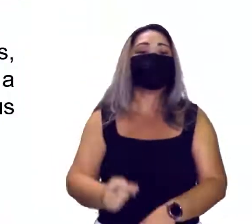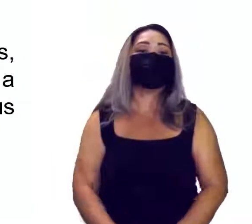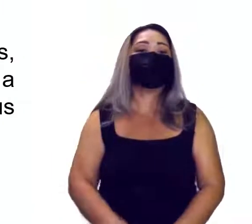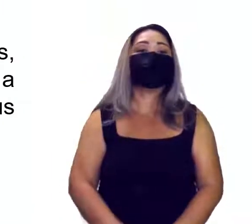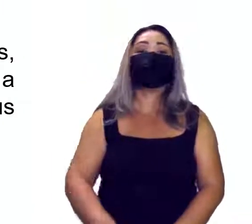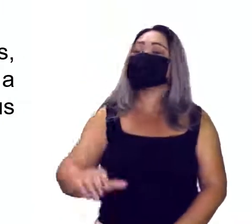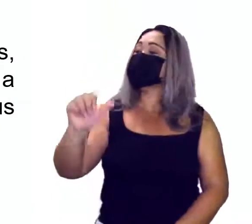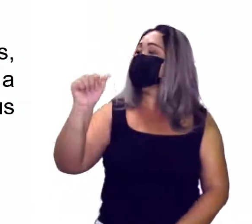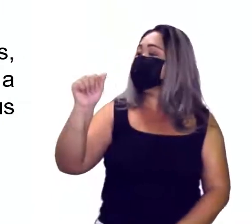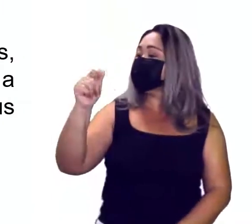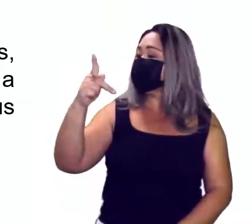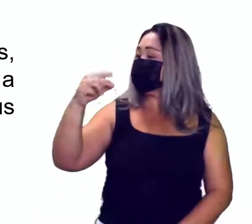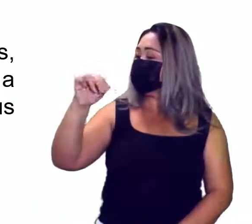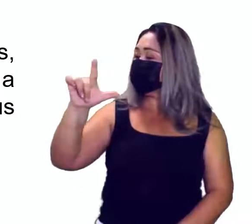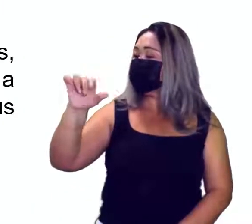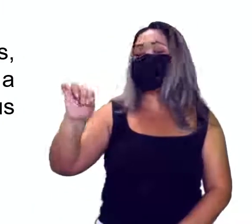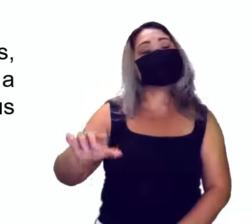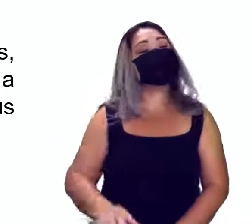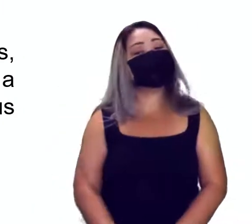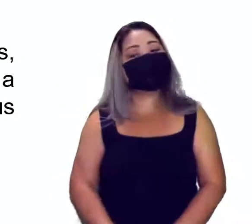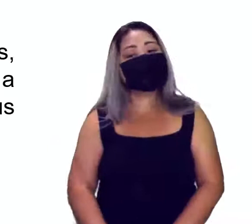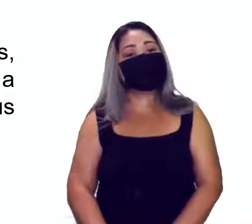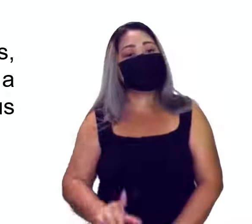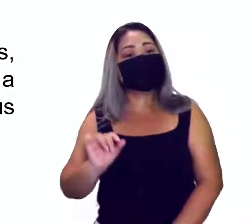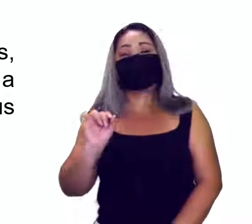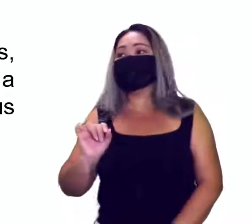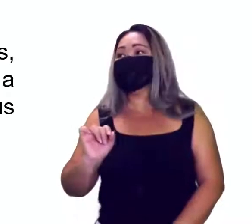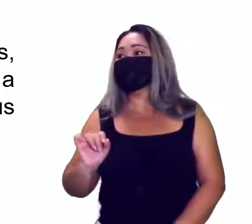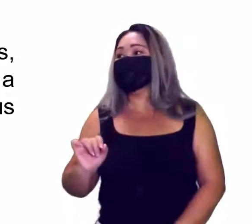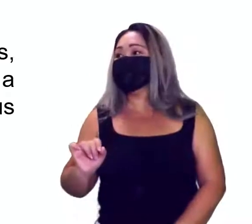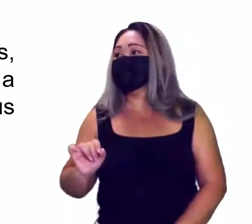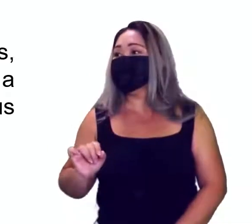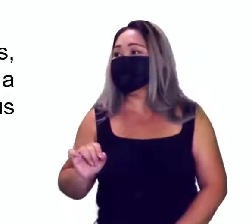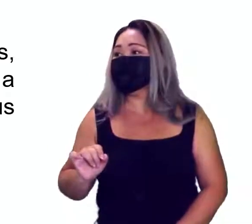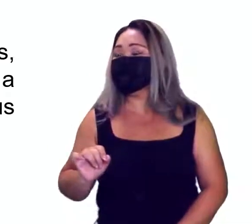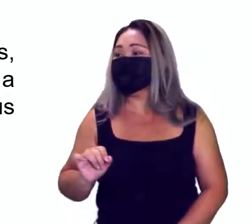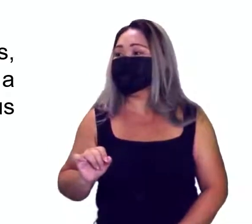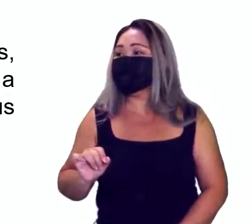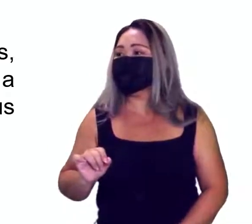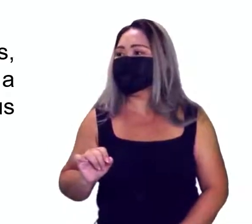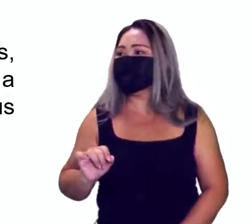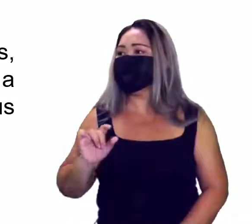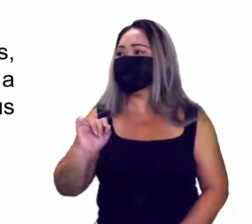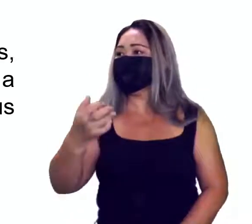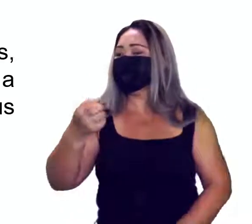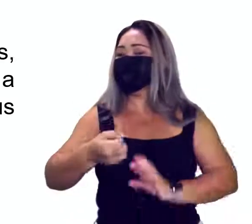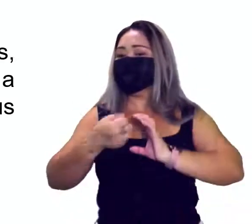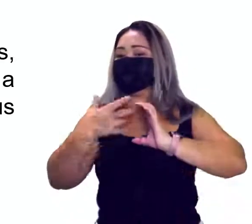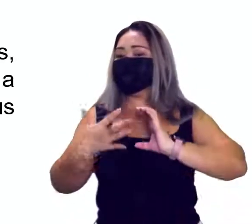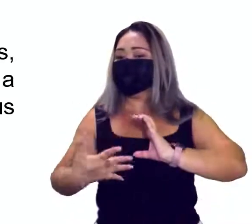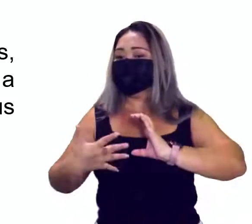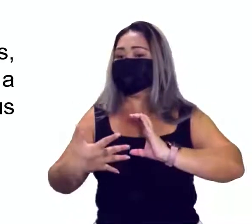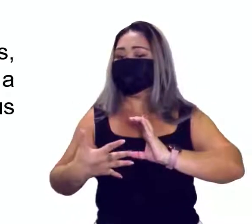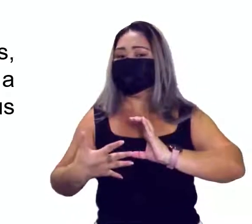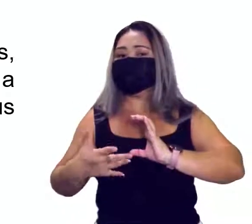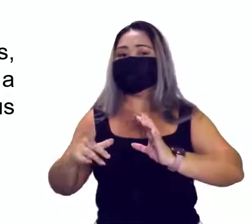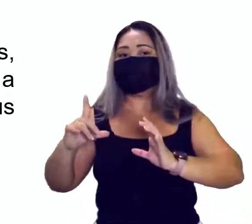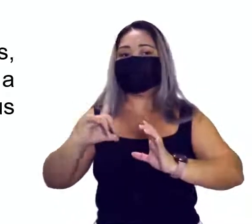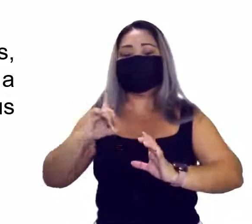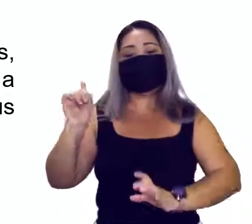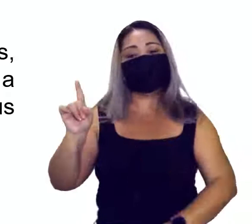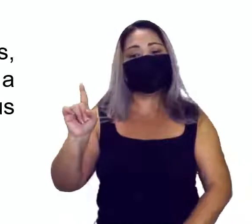Apolo, gente, vamos ver o Apolo, né? O que o Apolo é, algumas características dele,